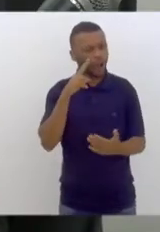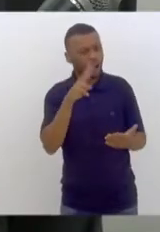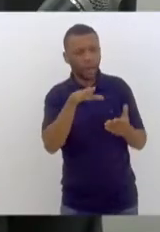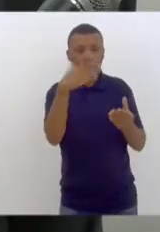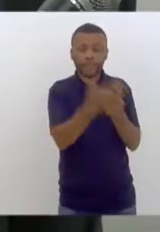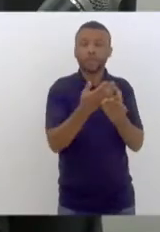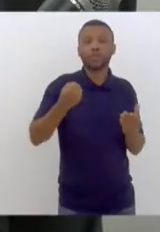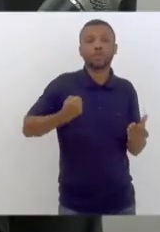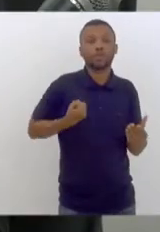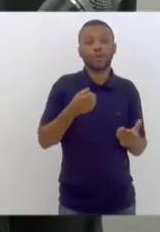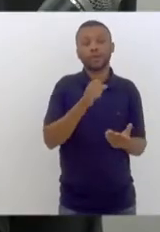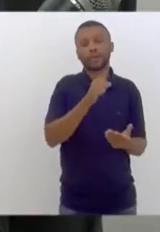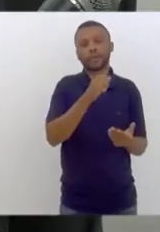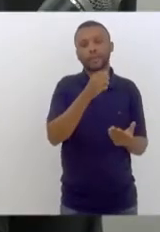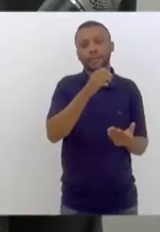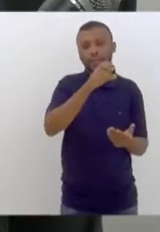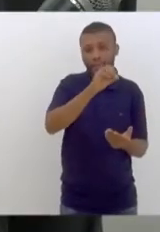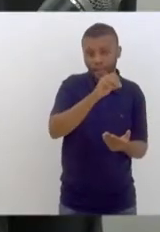processo